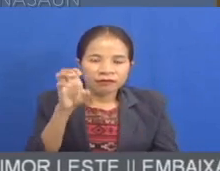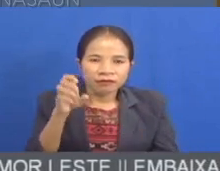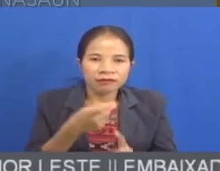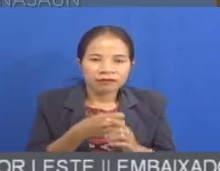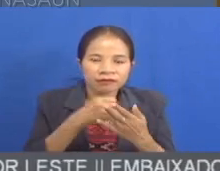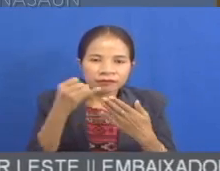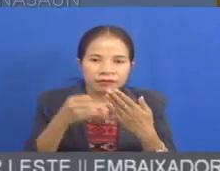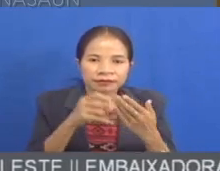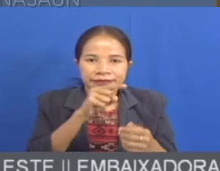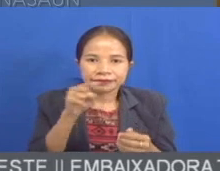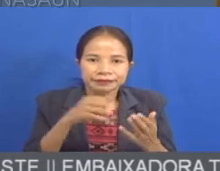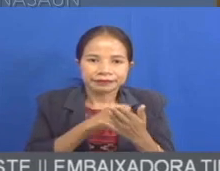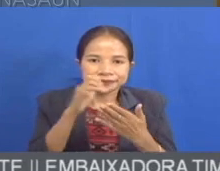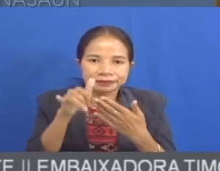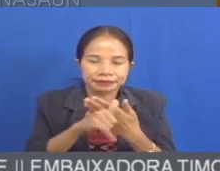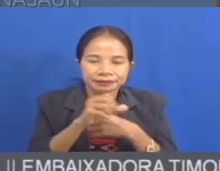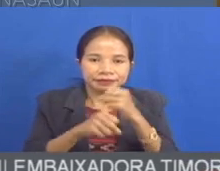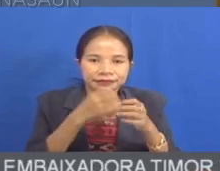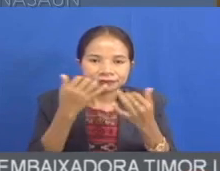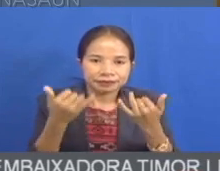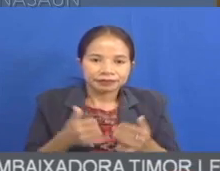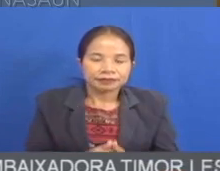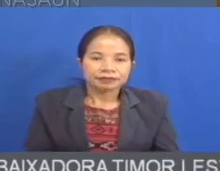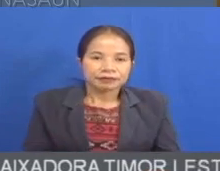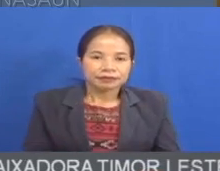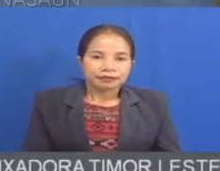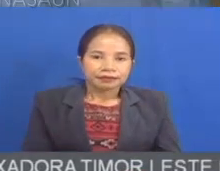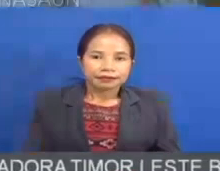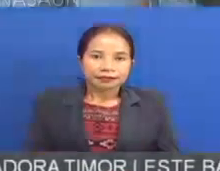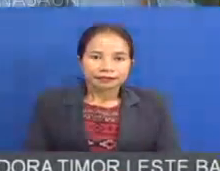Russi, janeiro, to o fulan julho, Tinané.